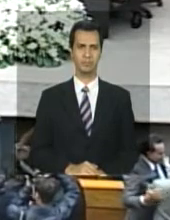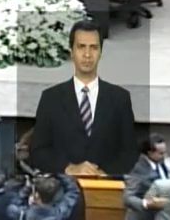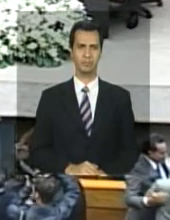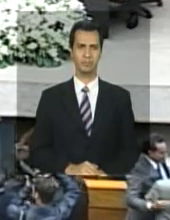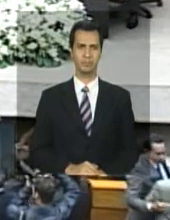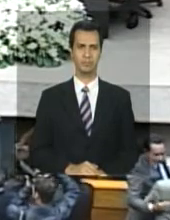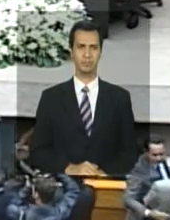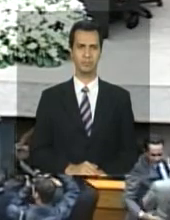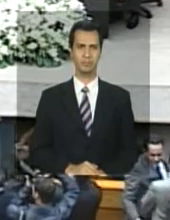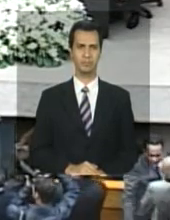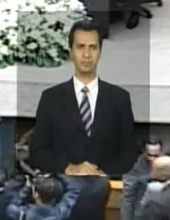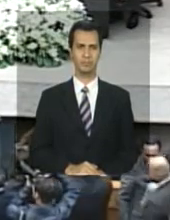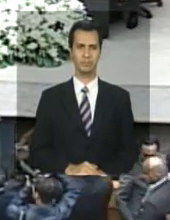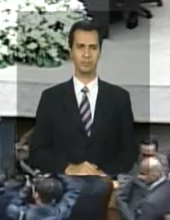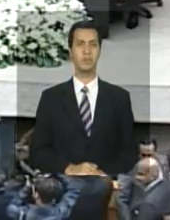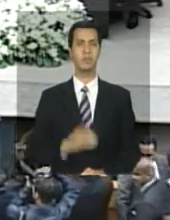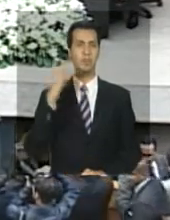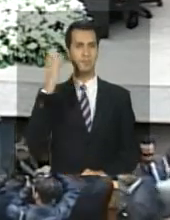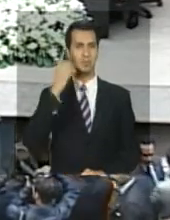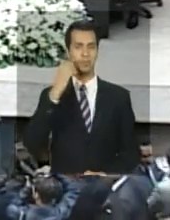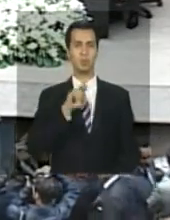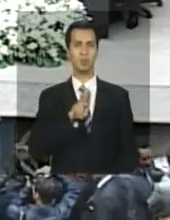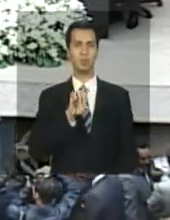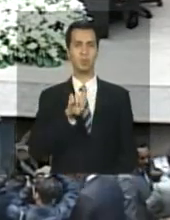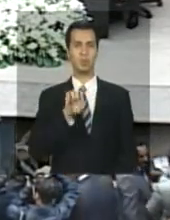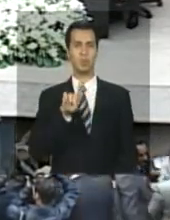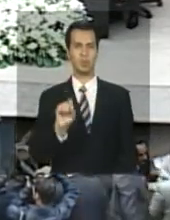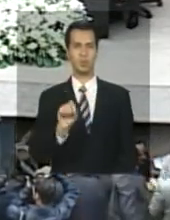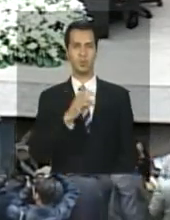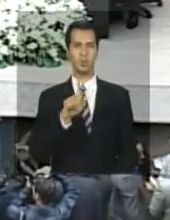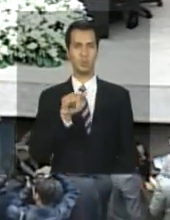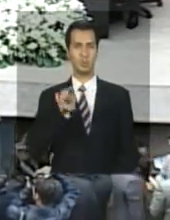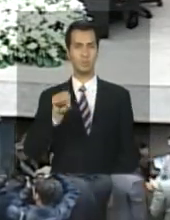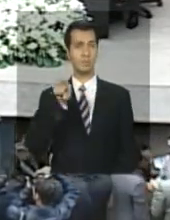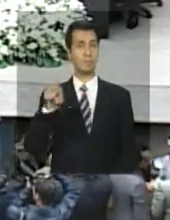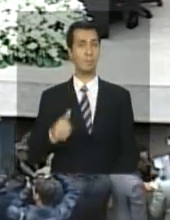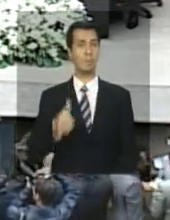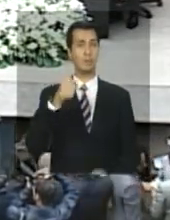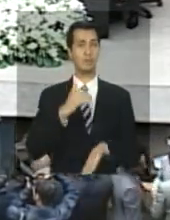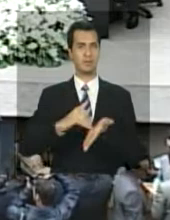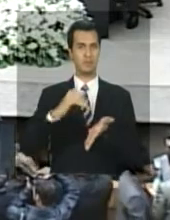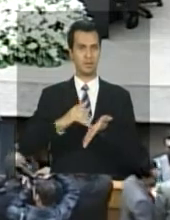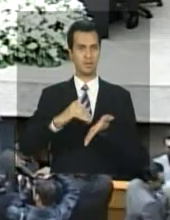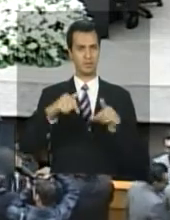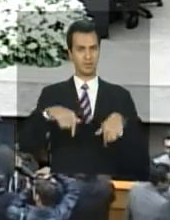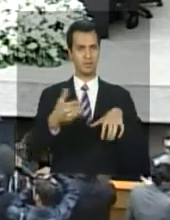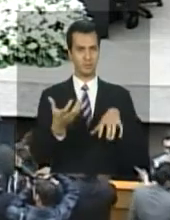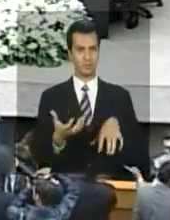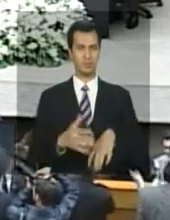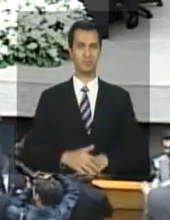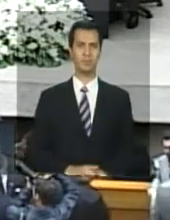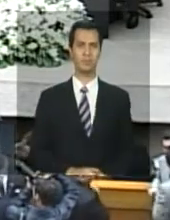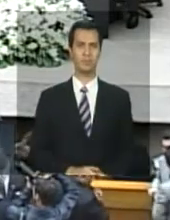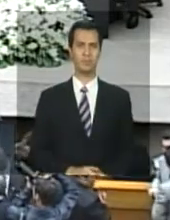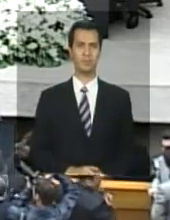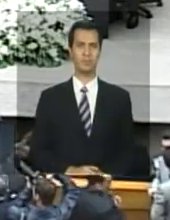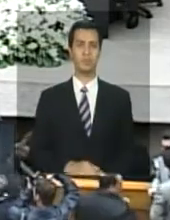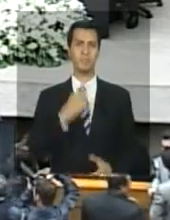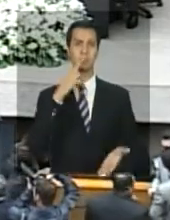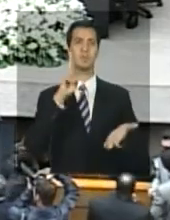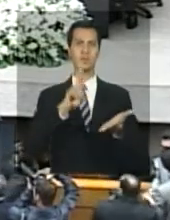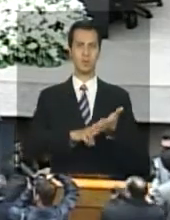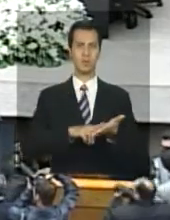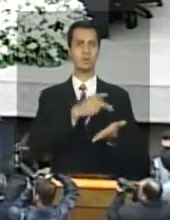Mensagem... Deputado Eduardo Gomes, primeiro secretário da Mesa do Congresso. Mensagem da Excelentíssima Senhora Presidenta